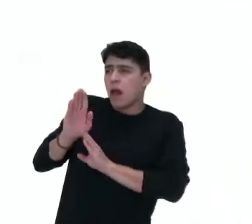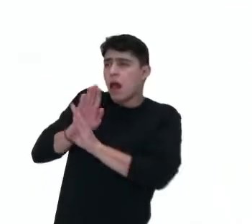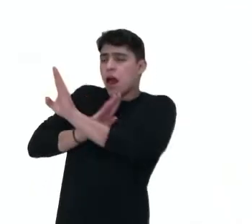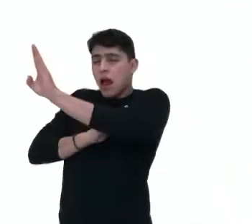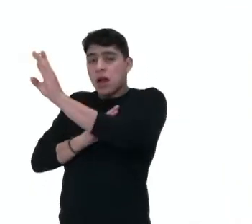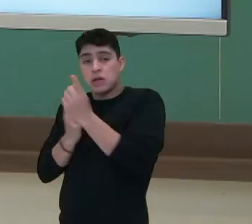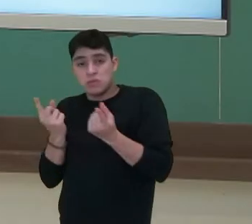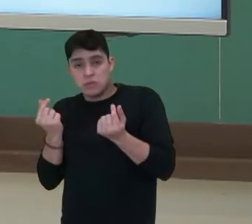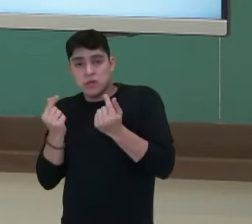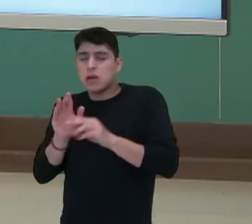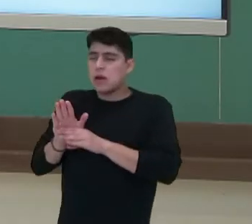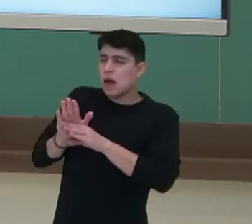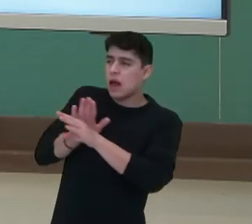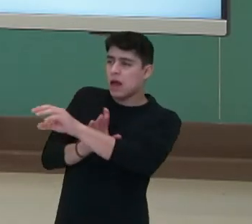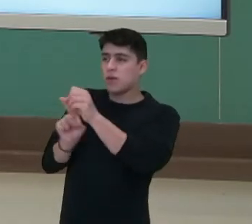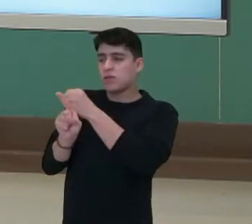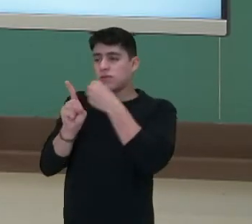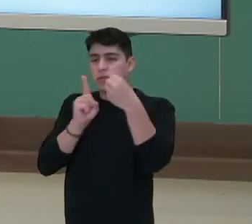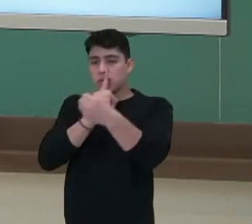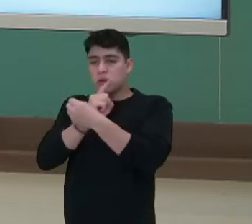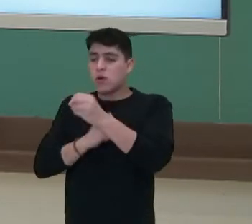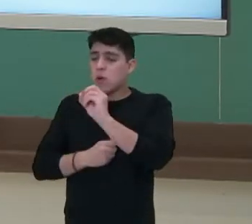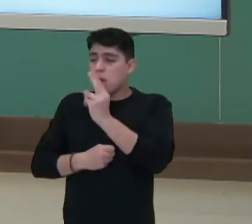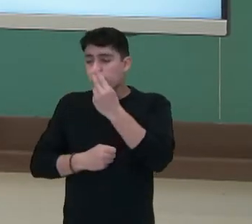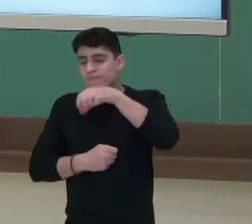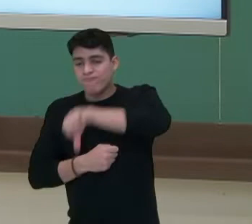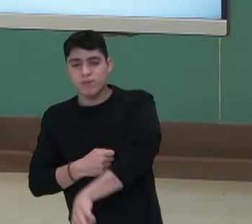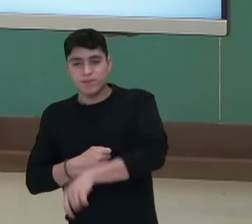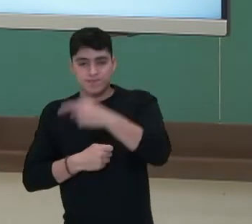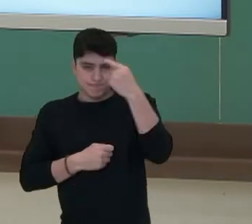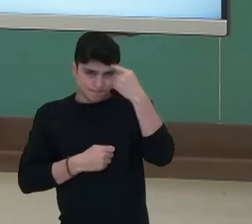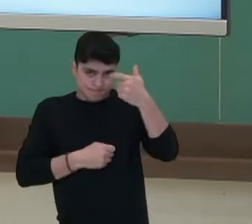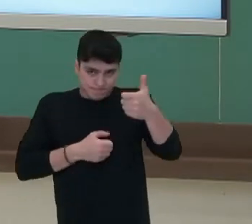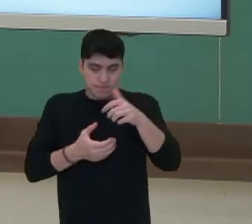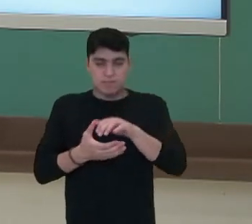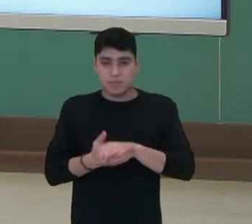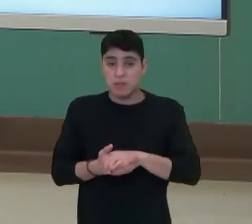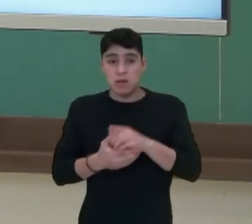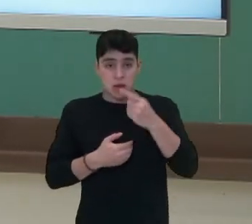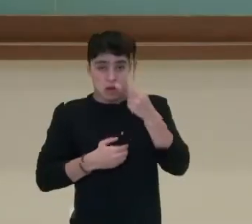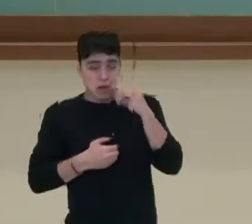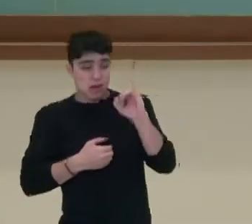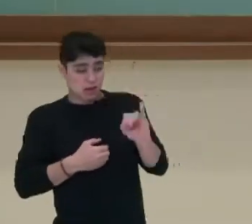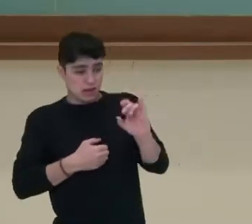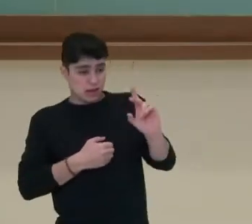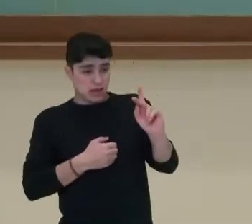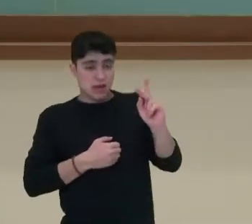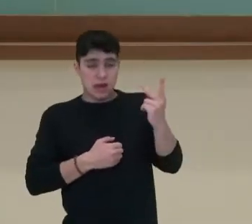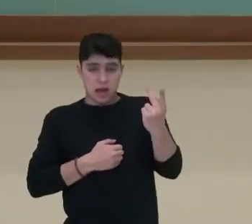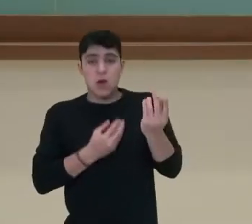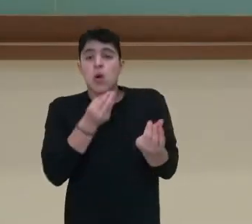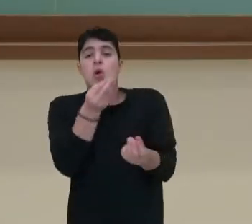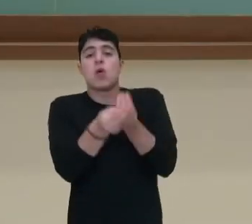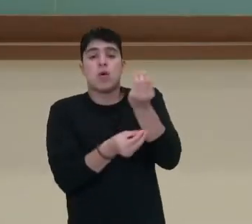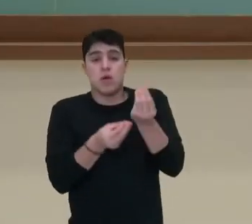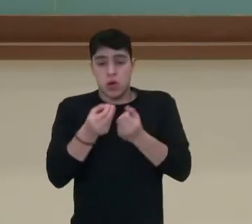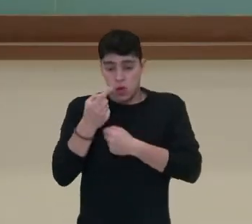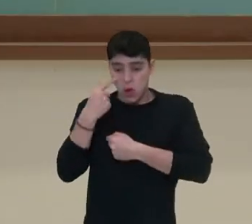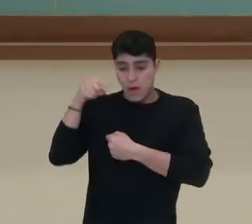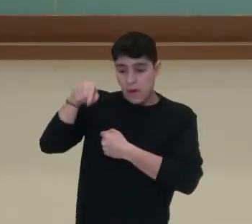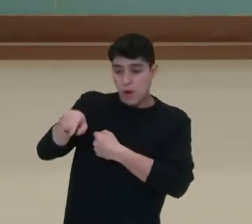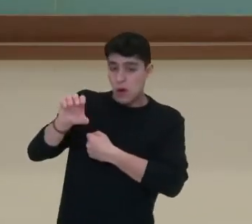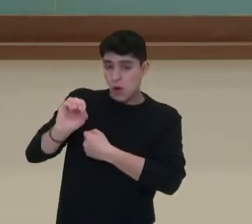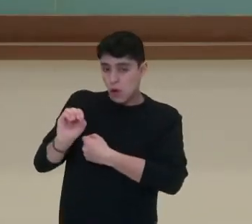bom? Vamos então analisar a questão principalmente aqui do IDH, né? O IDH foi formado pela ONU, então é um